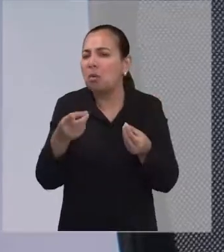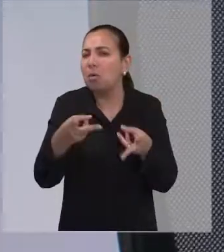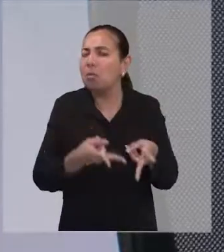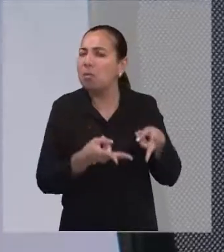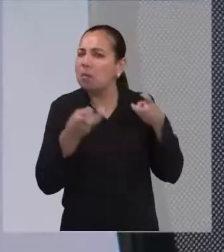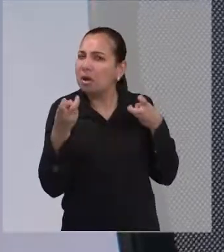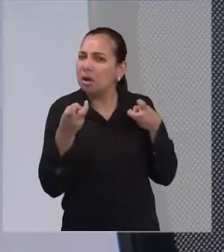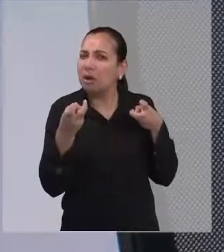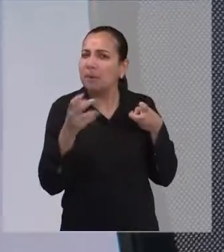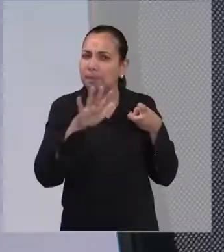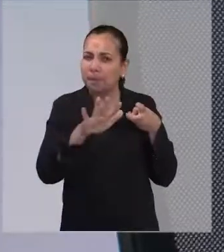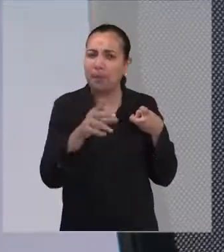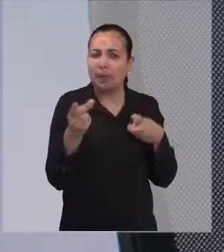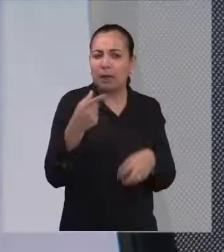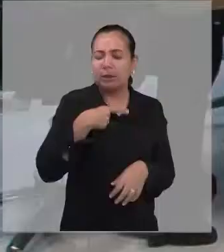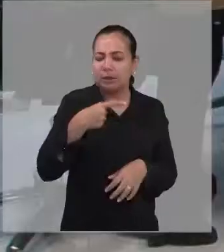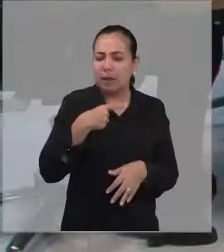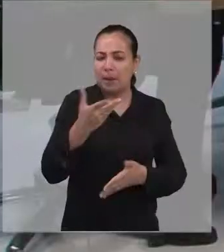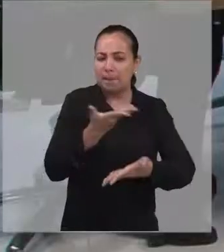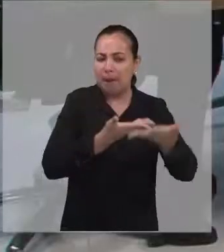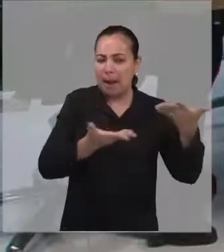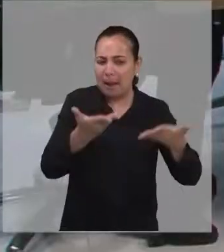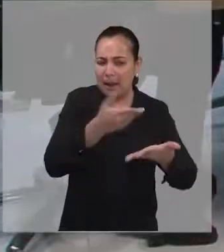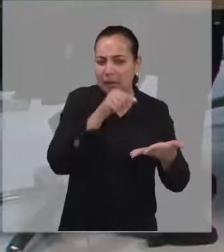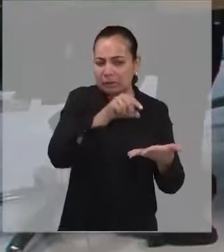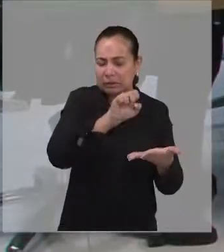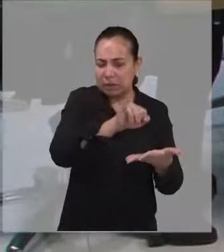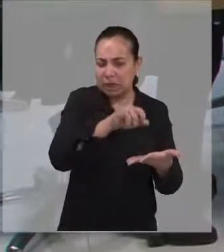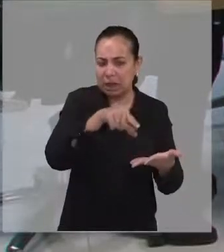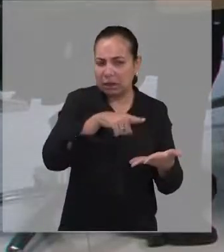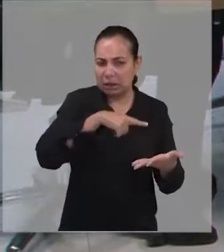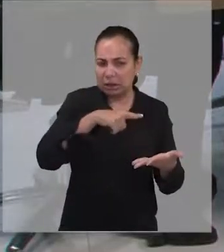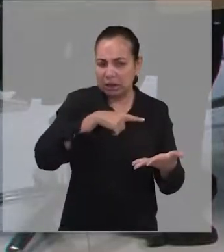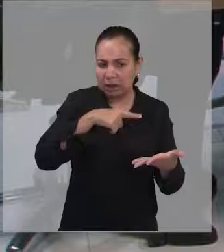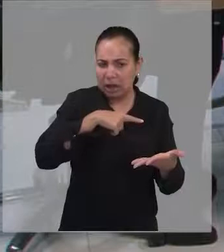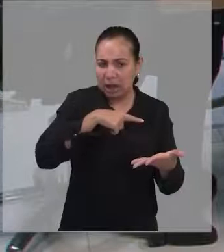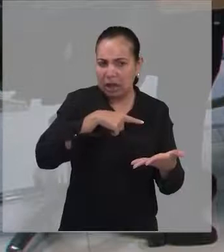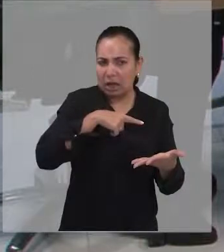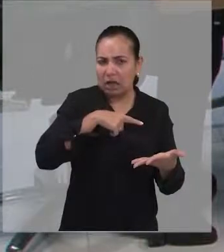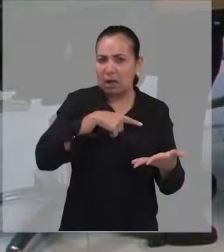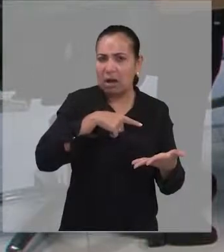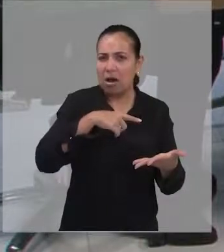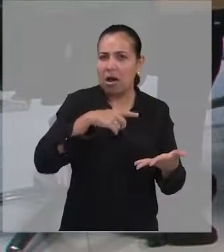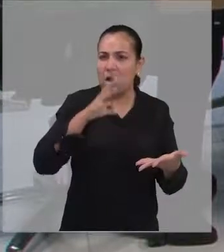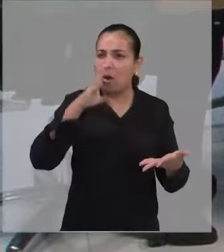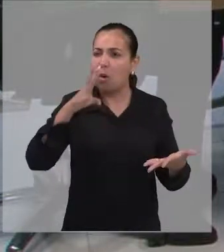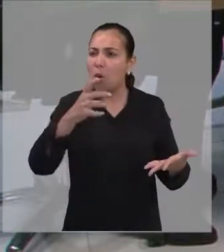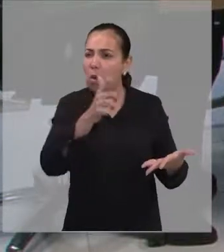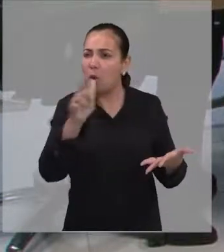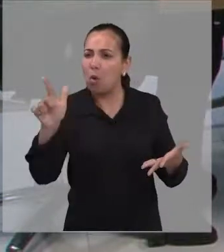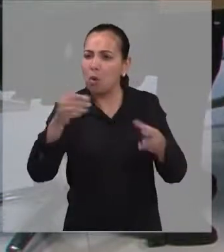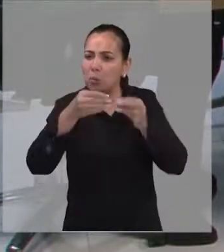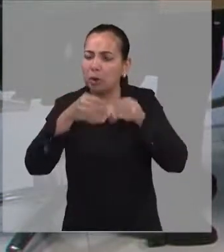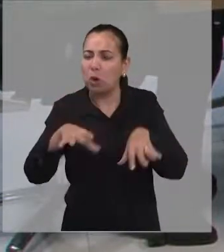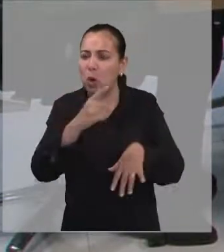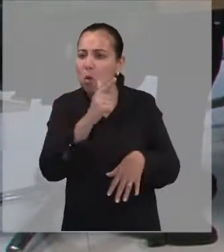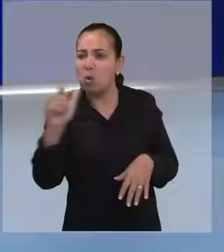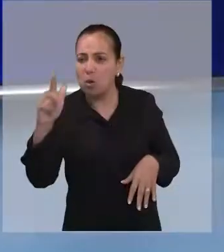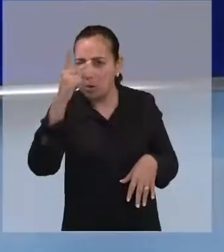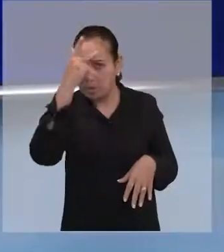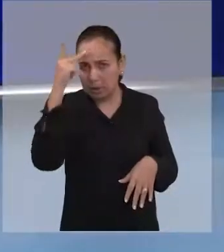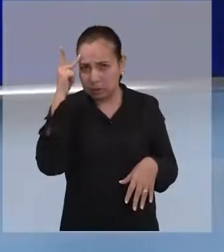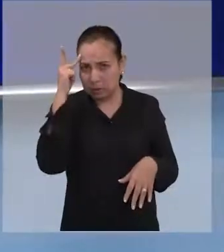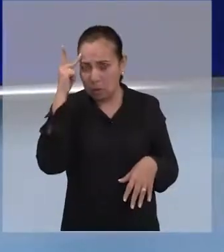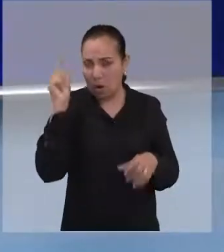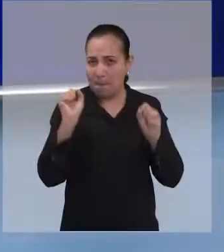Os fins justificam os meios quando é para atingir a terceiros, né? Ainda que